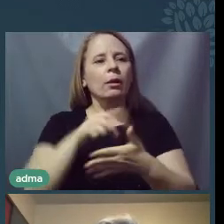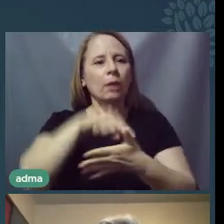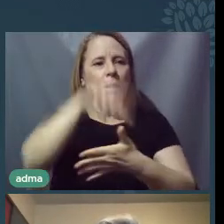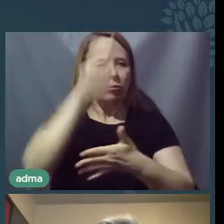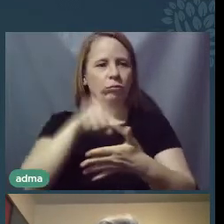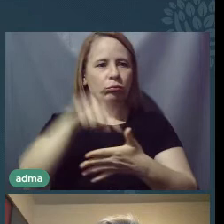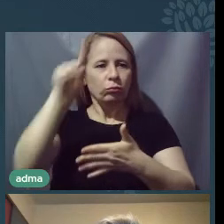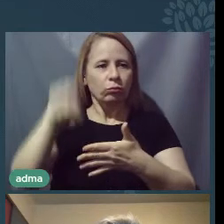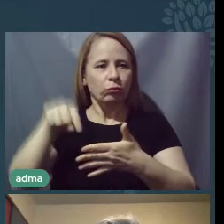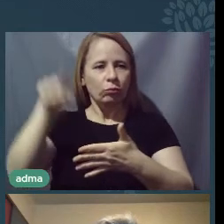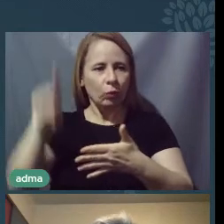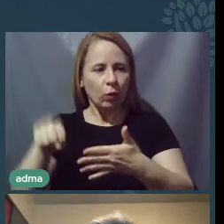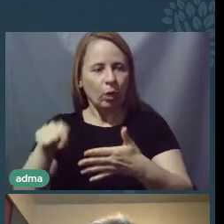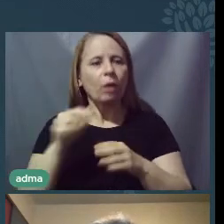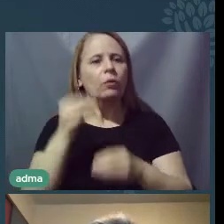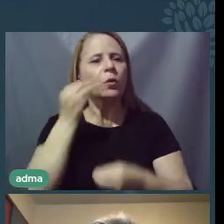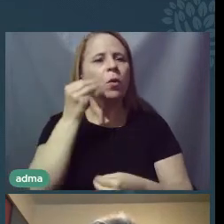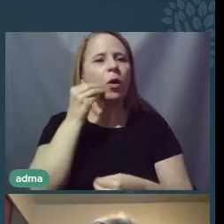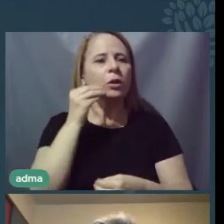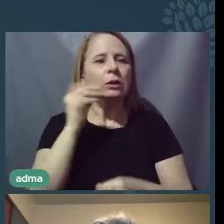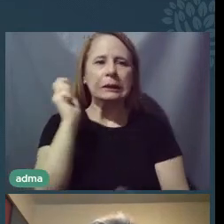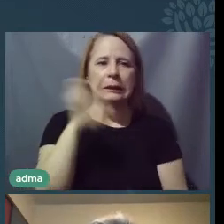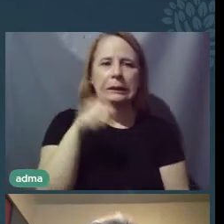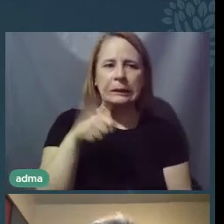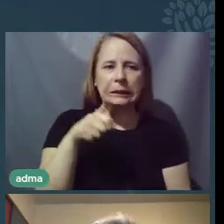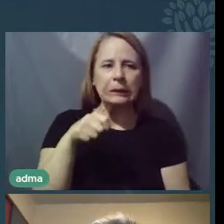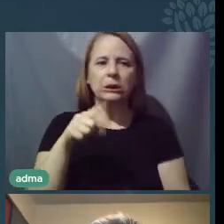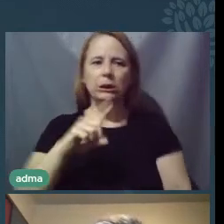mostram sim e não,